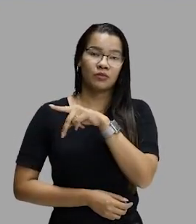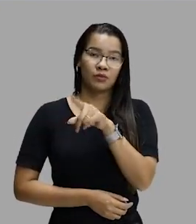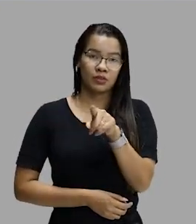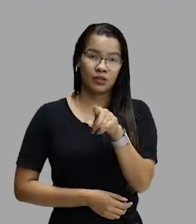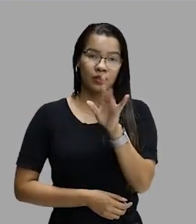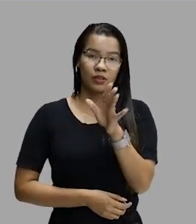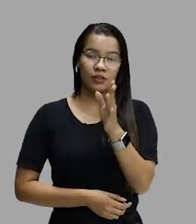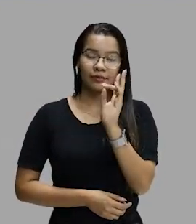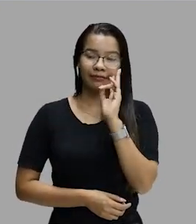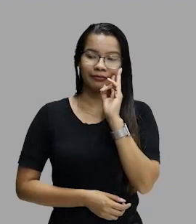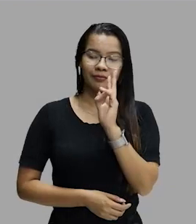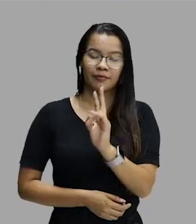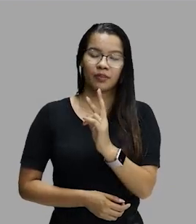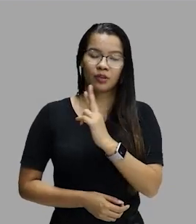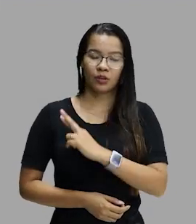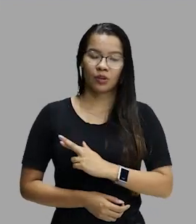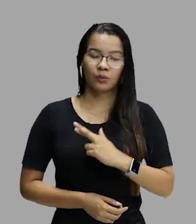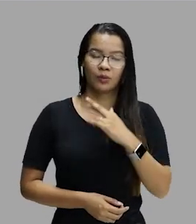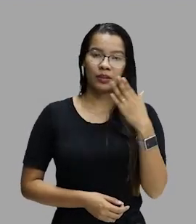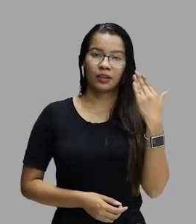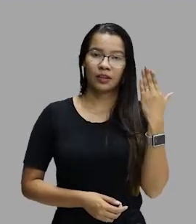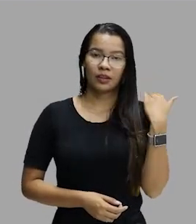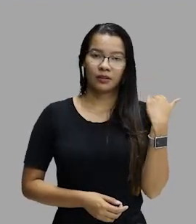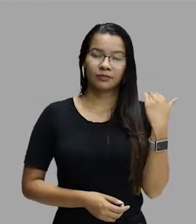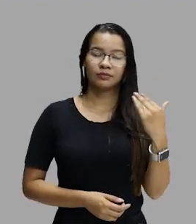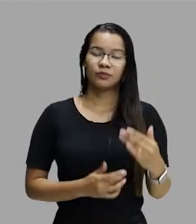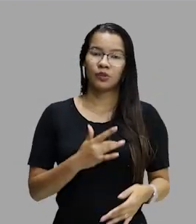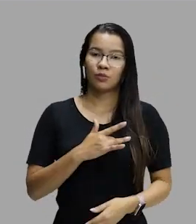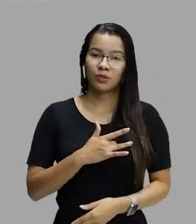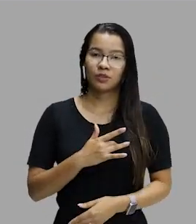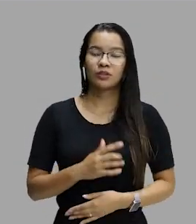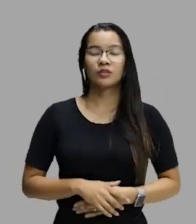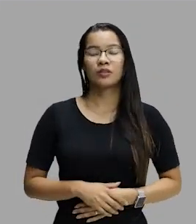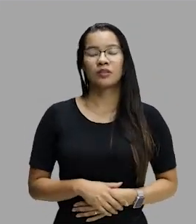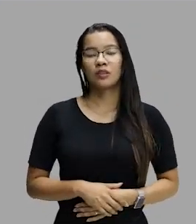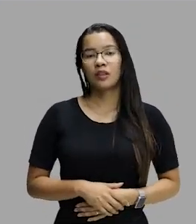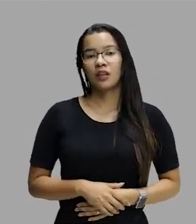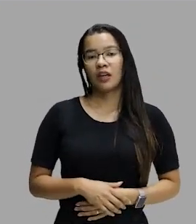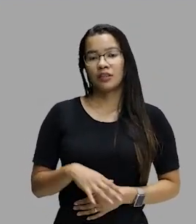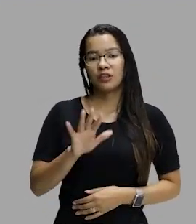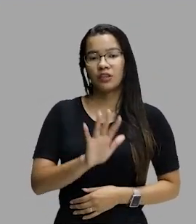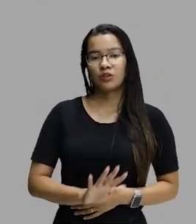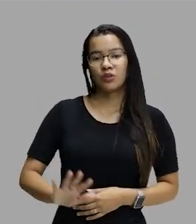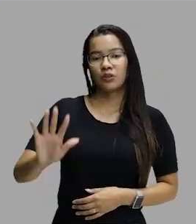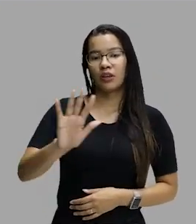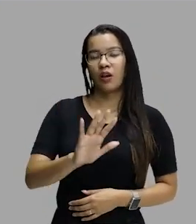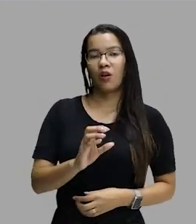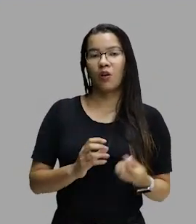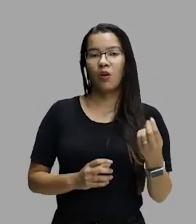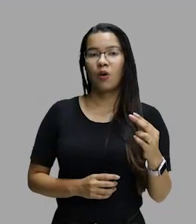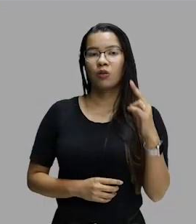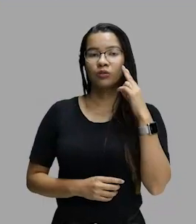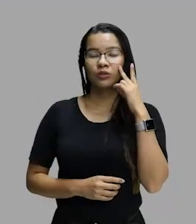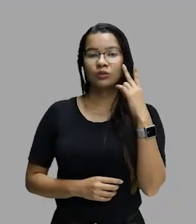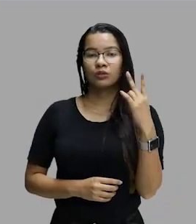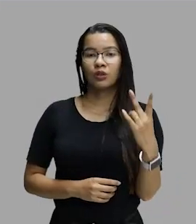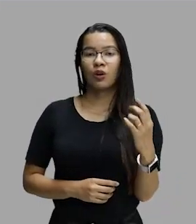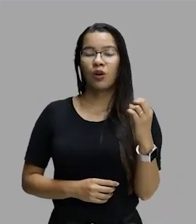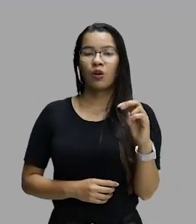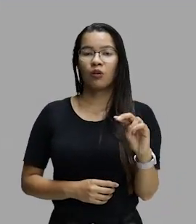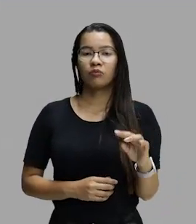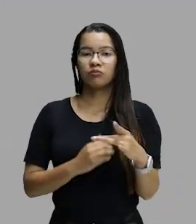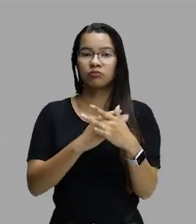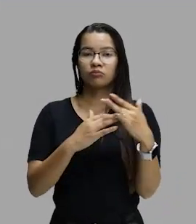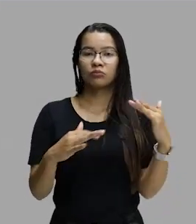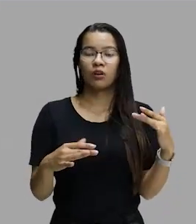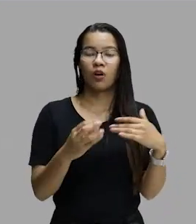época do romantismo. Romances regionalistas, romances históricos, romances urbanos. Então,